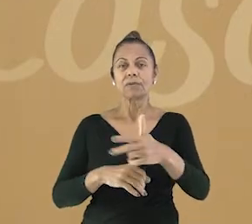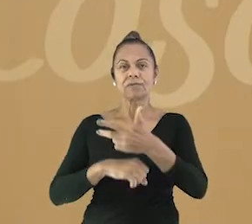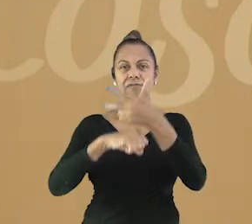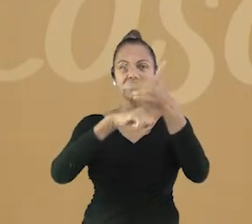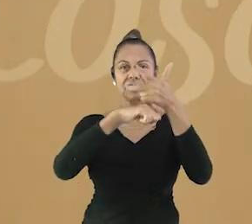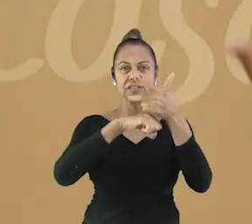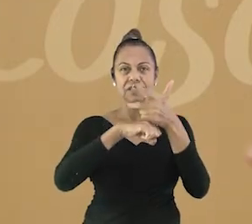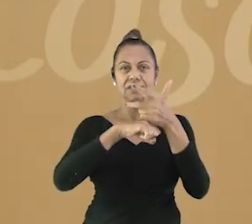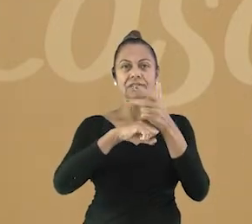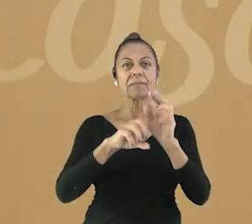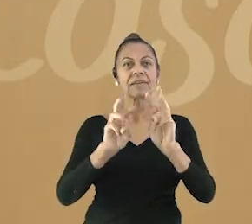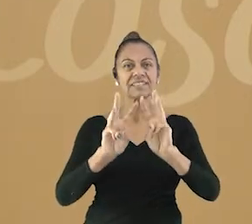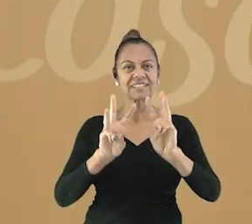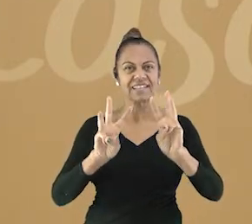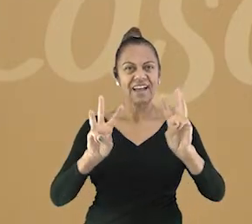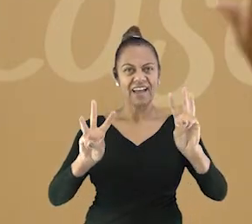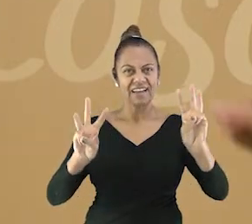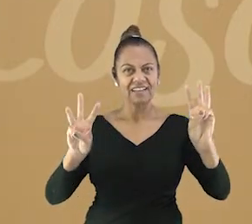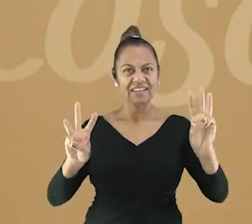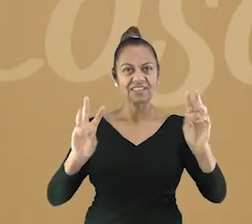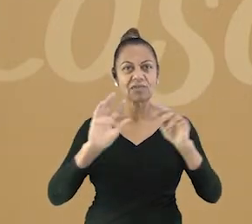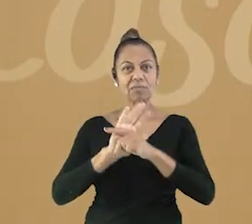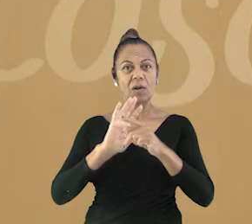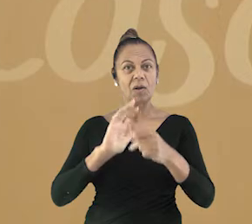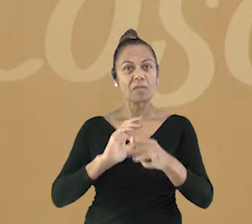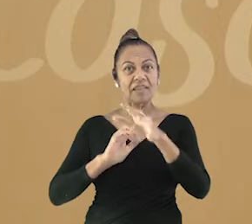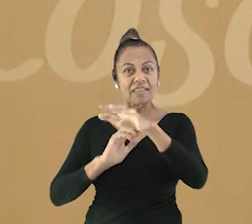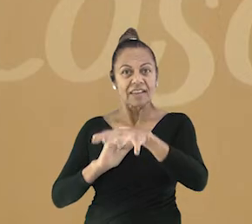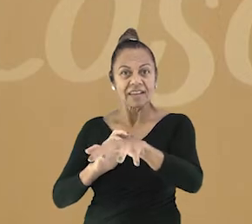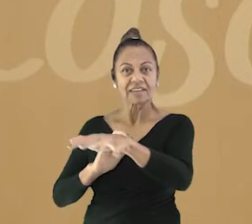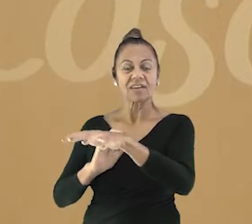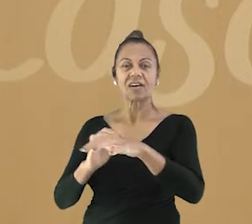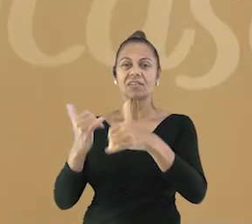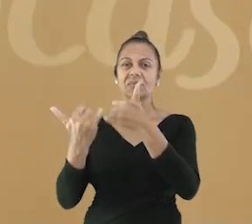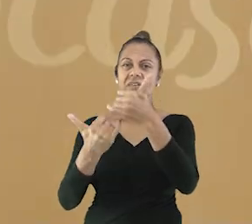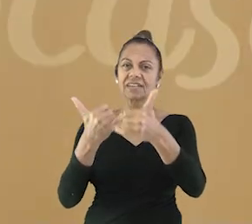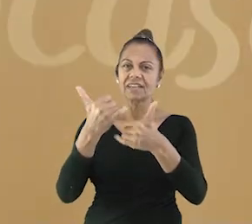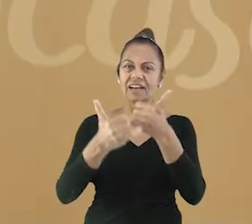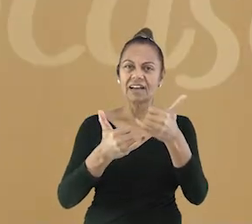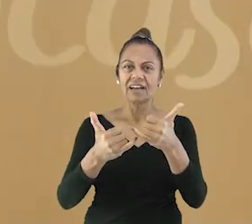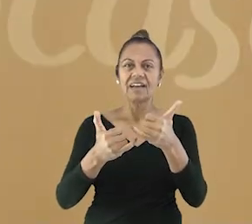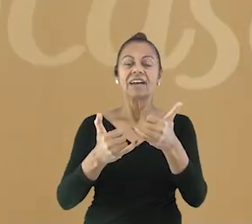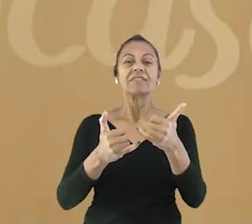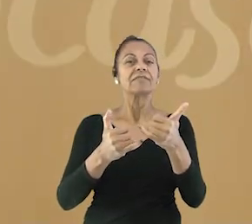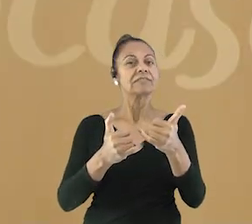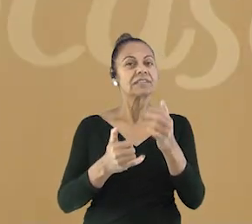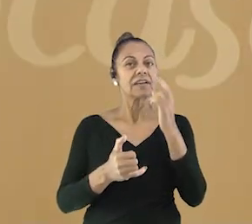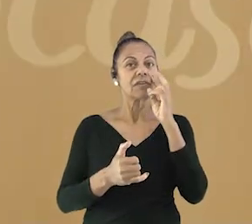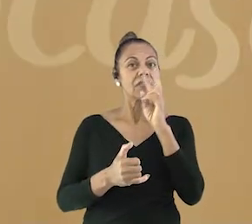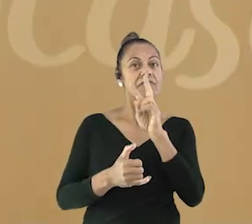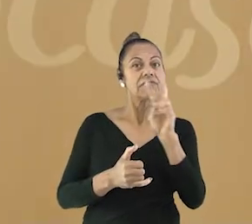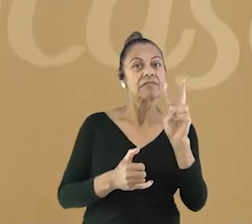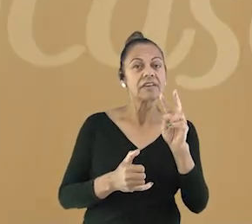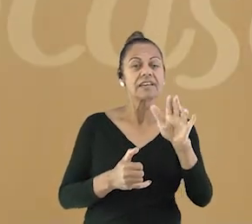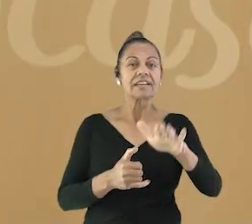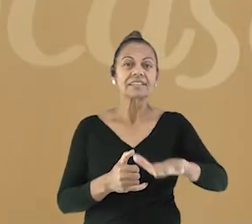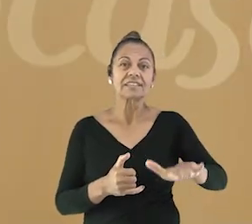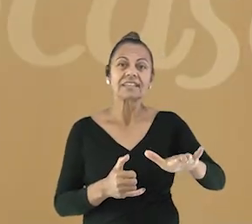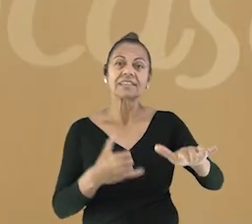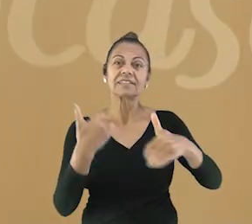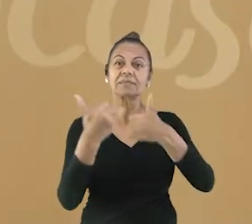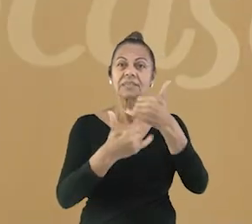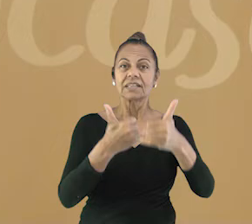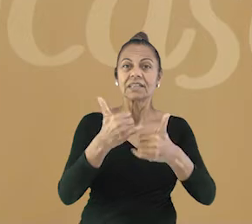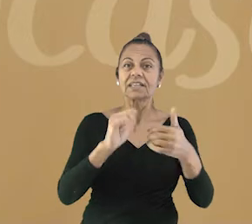forma da dança é diferente, entre outras tantas coisas. Vamos agora assistir juntos a um